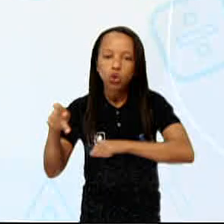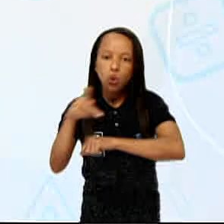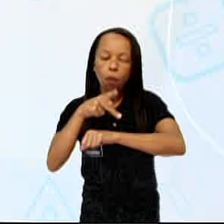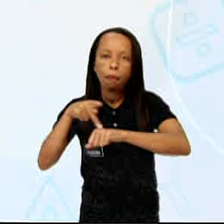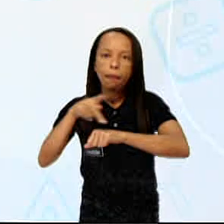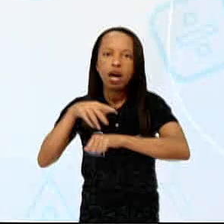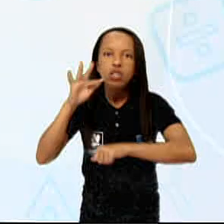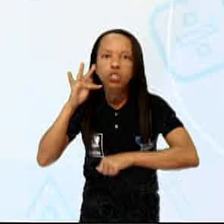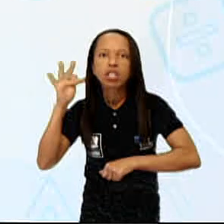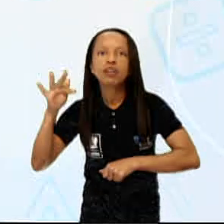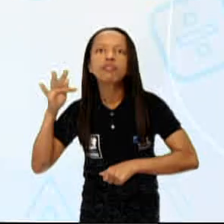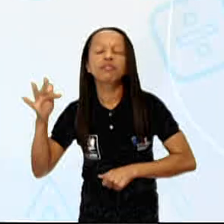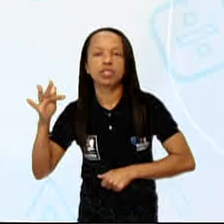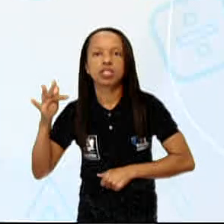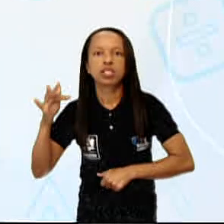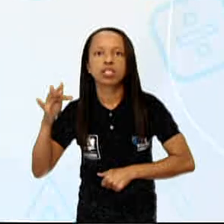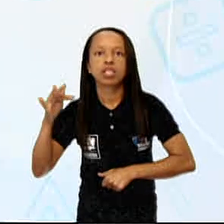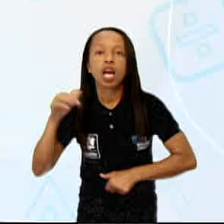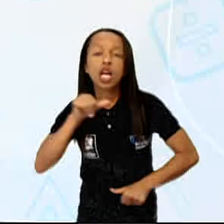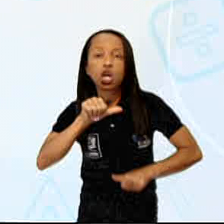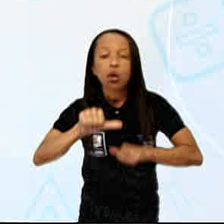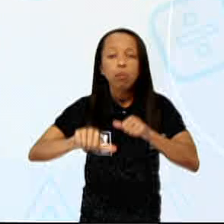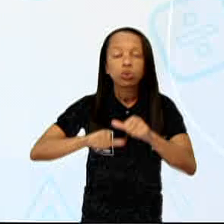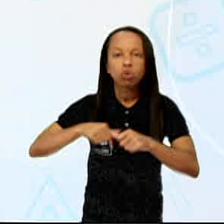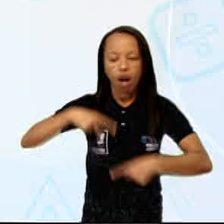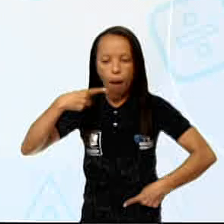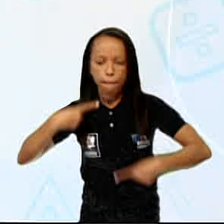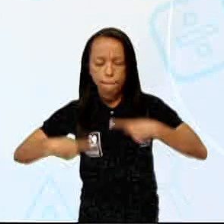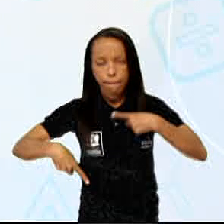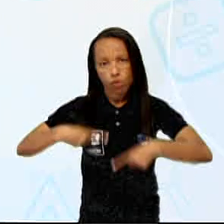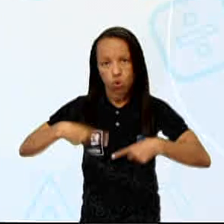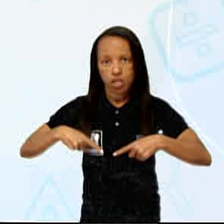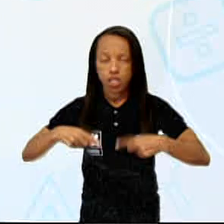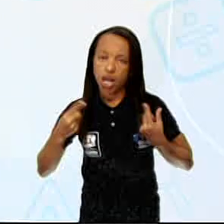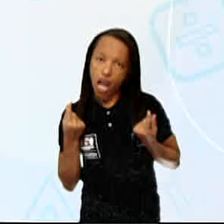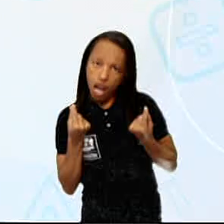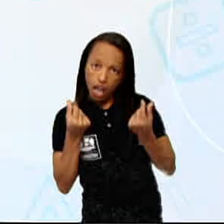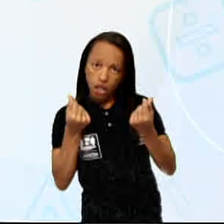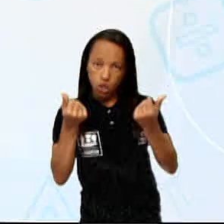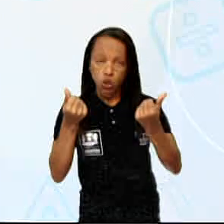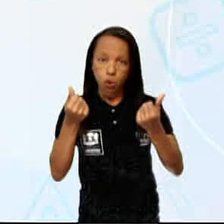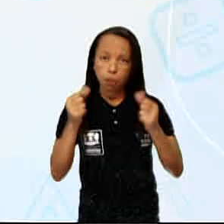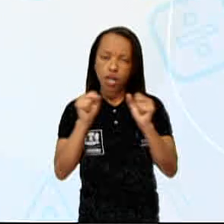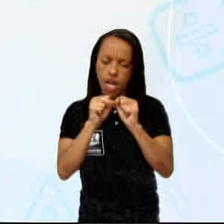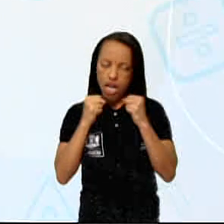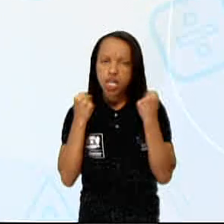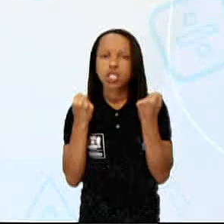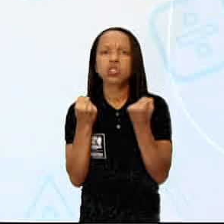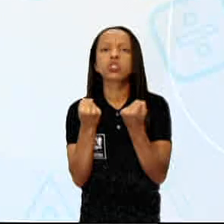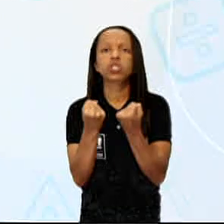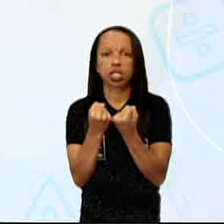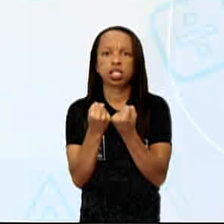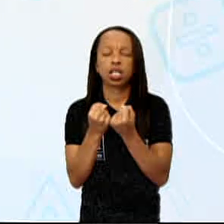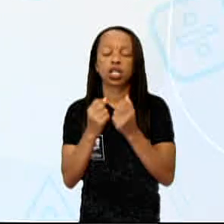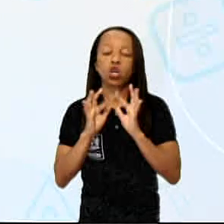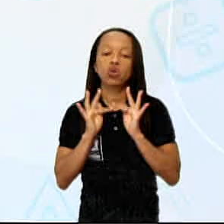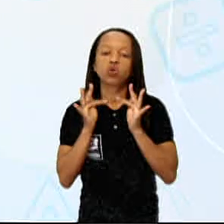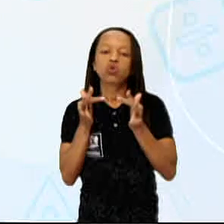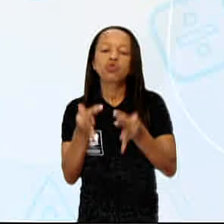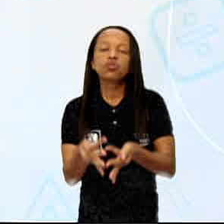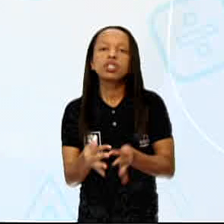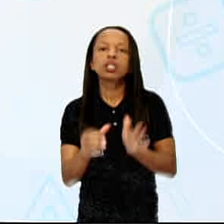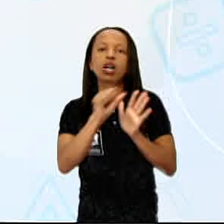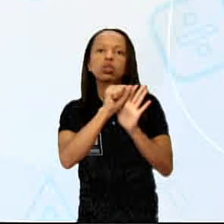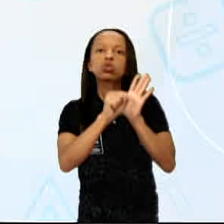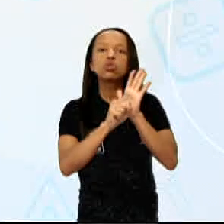mudando a política, a economia e a sociedade daquele país no final do século XVIII.